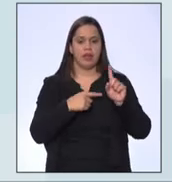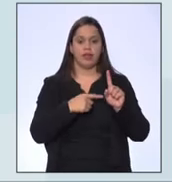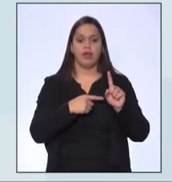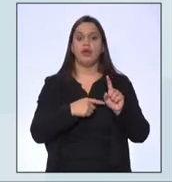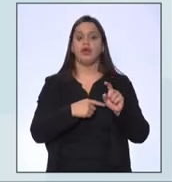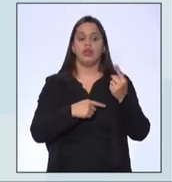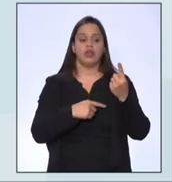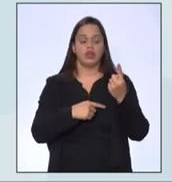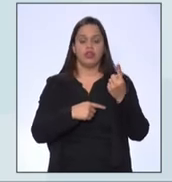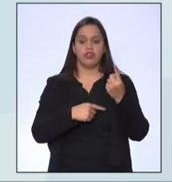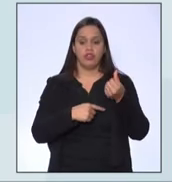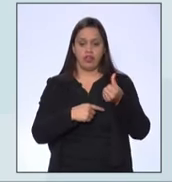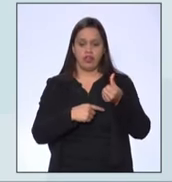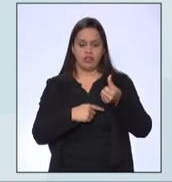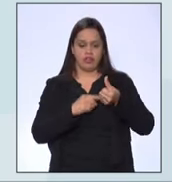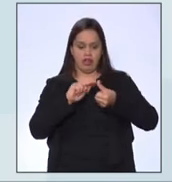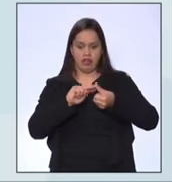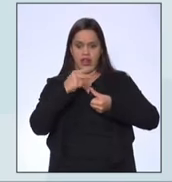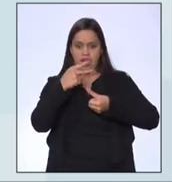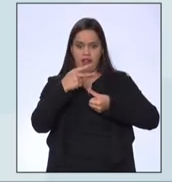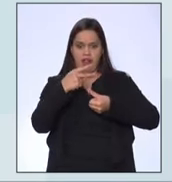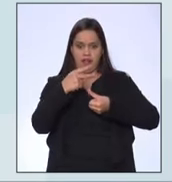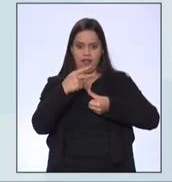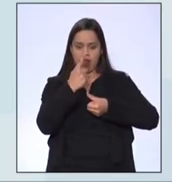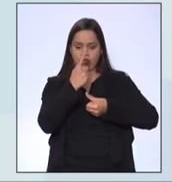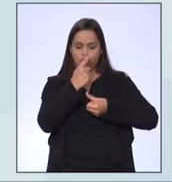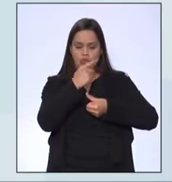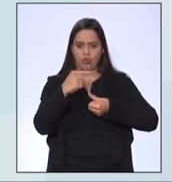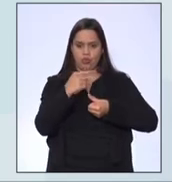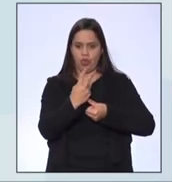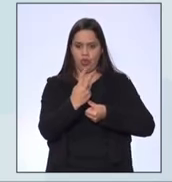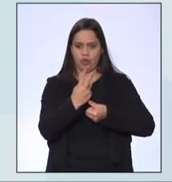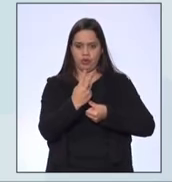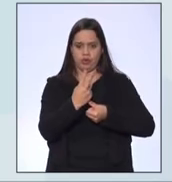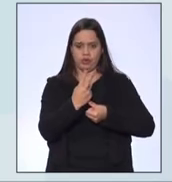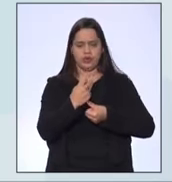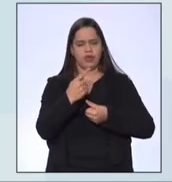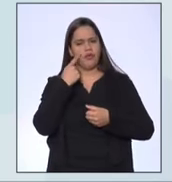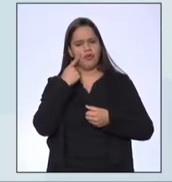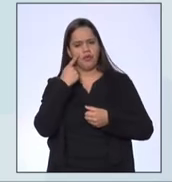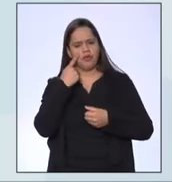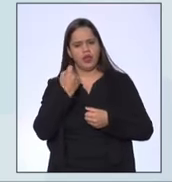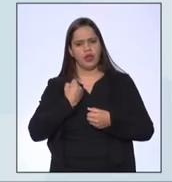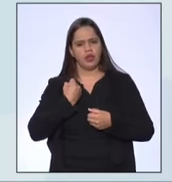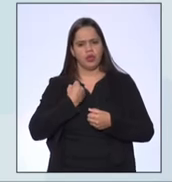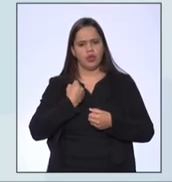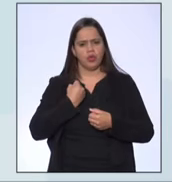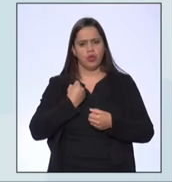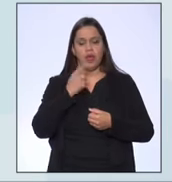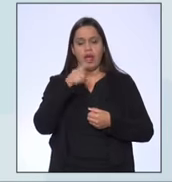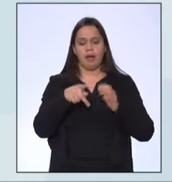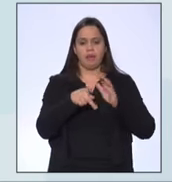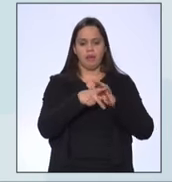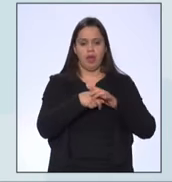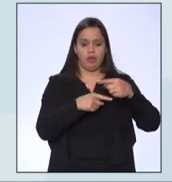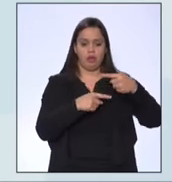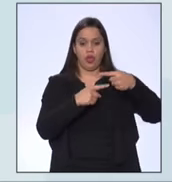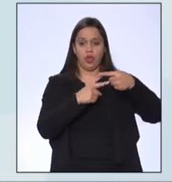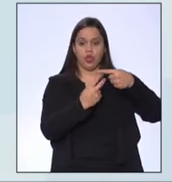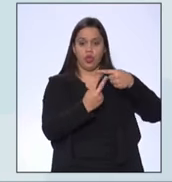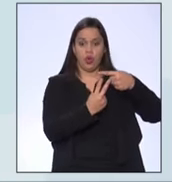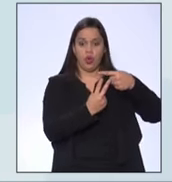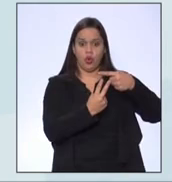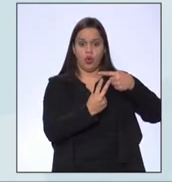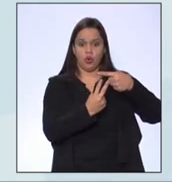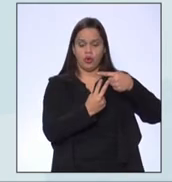16 elevado a meio, né? Ou 16 elevado a 1 sobre 2. Olha o número que está no denominador, é o 2. Então ele vira o